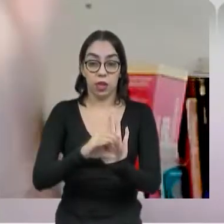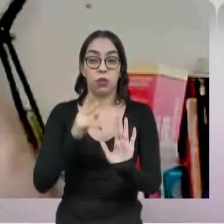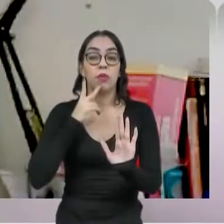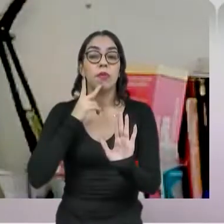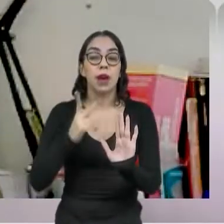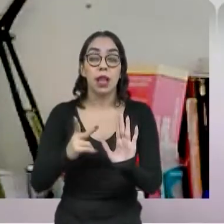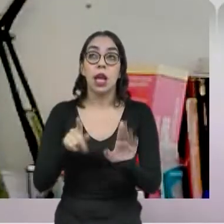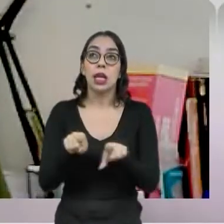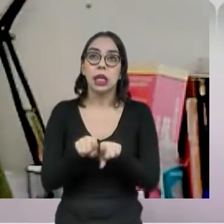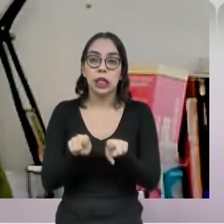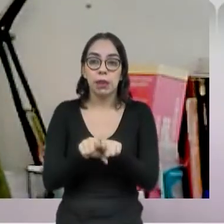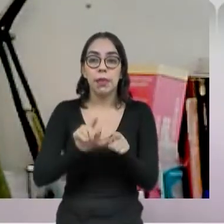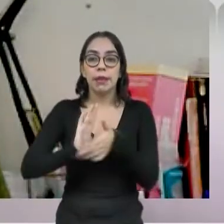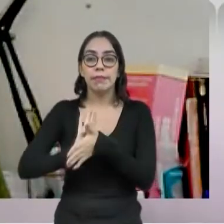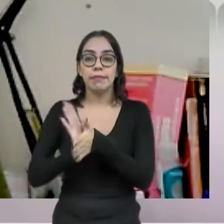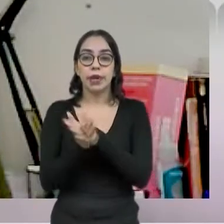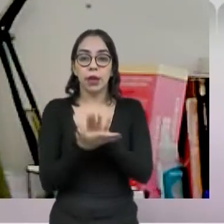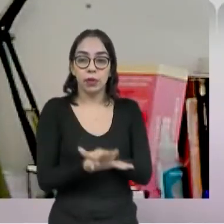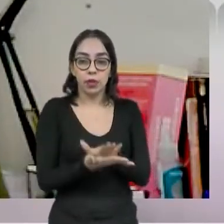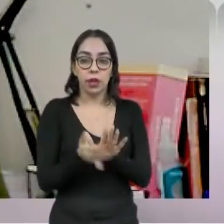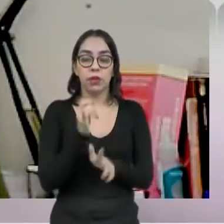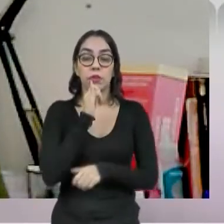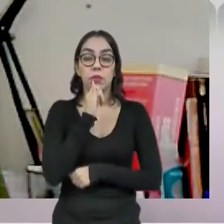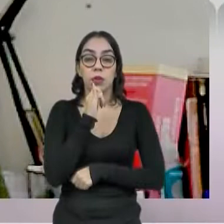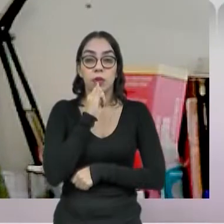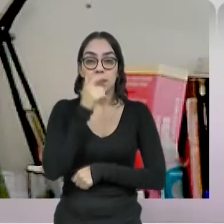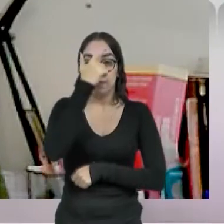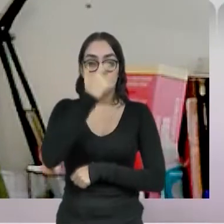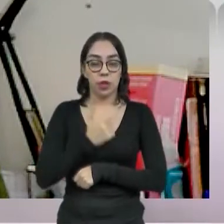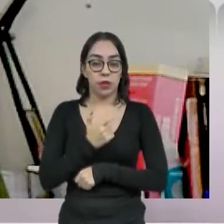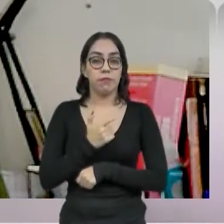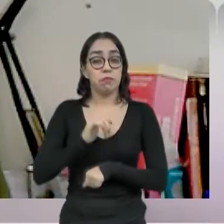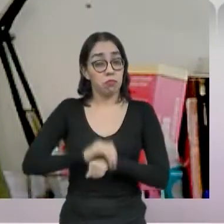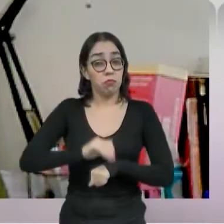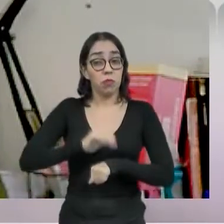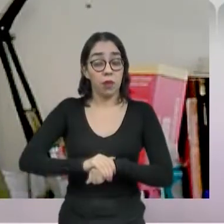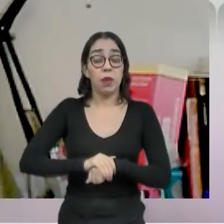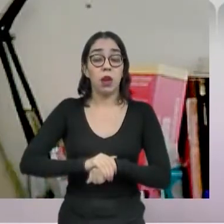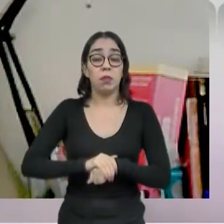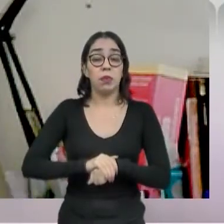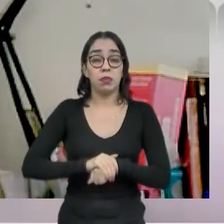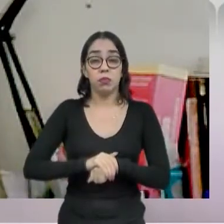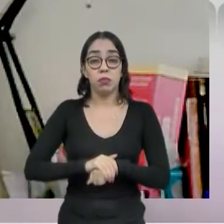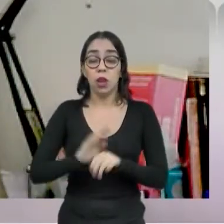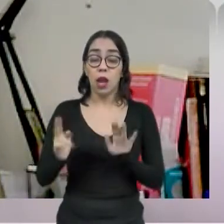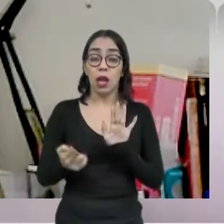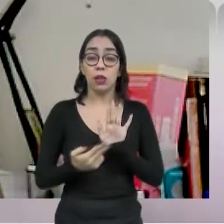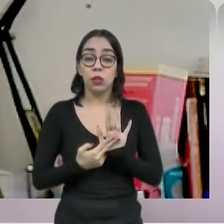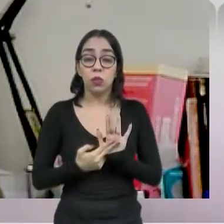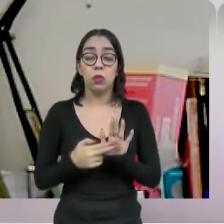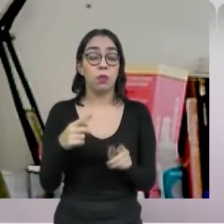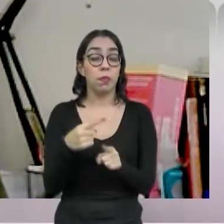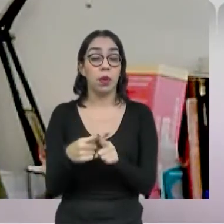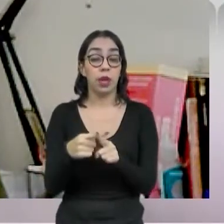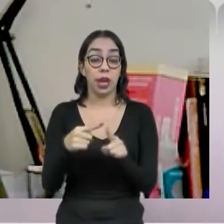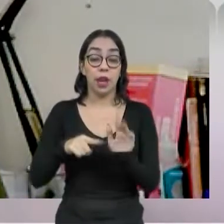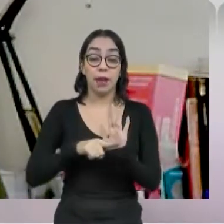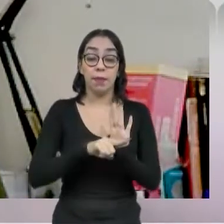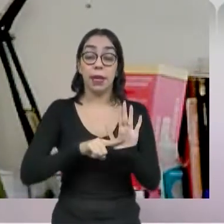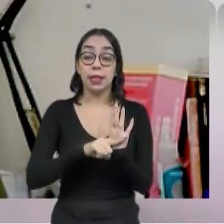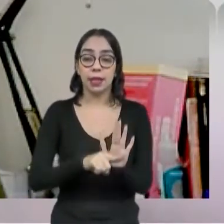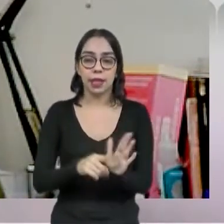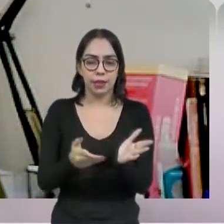dizer preconceitos, que eu tinha antes de mergulhar, de fazer um mergulho etnográfico